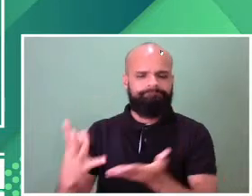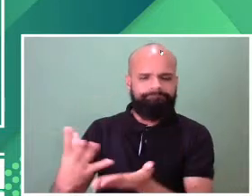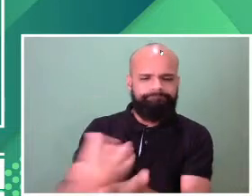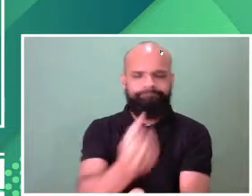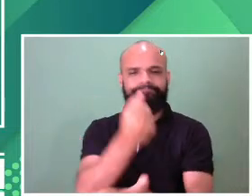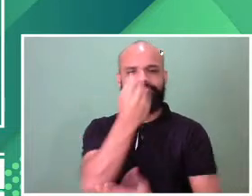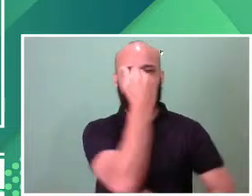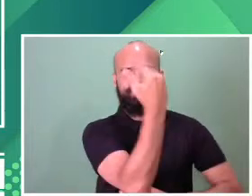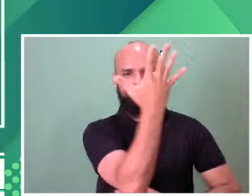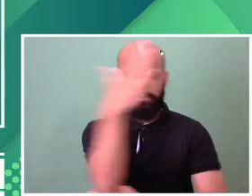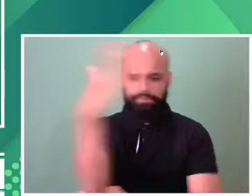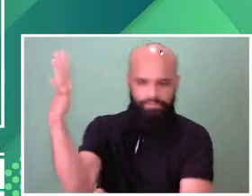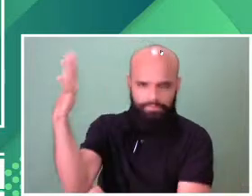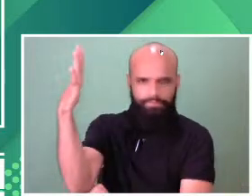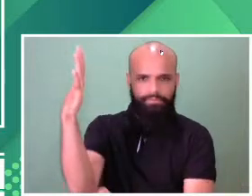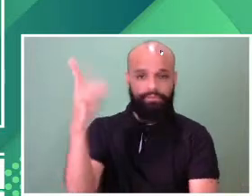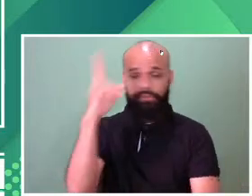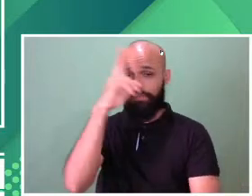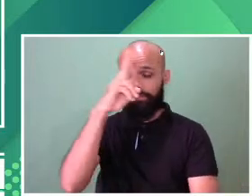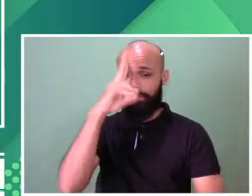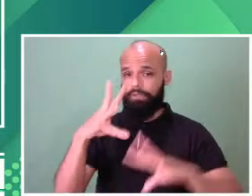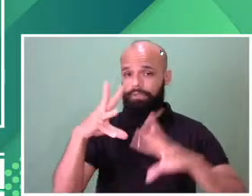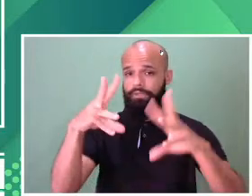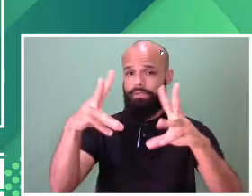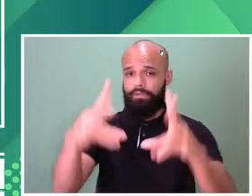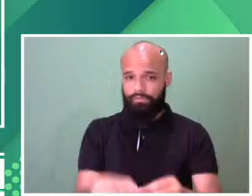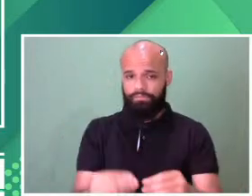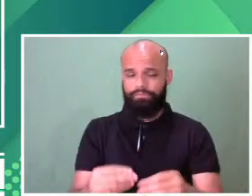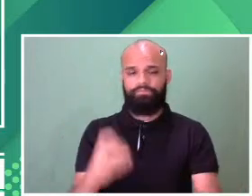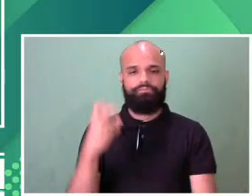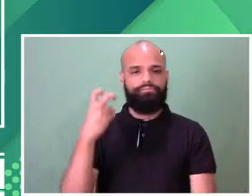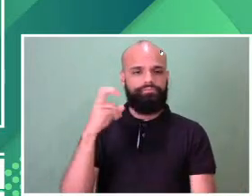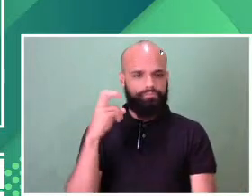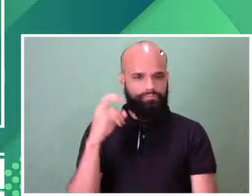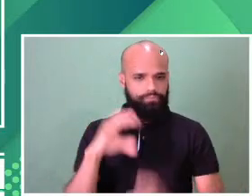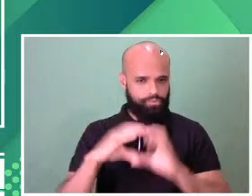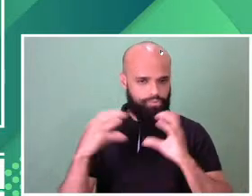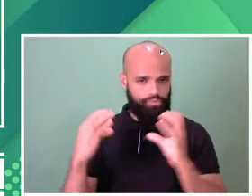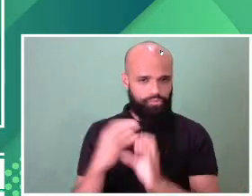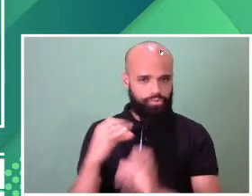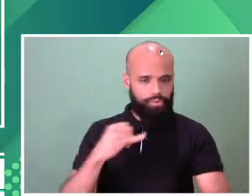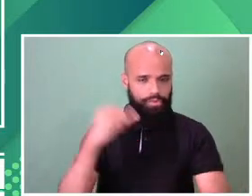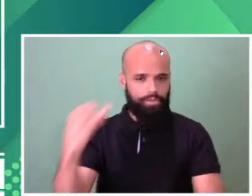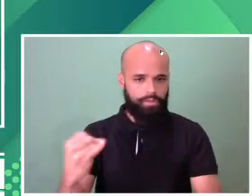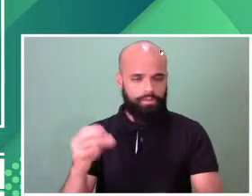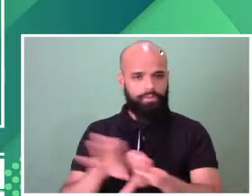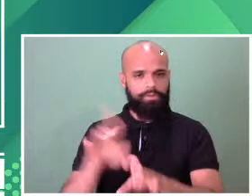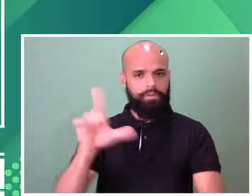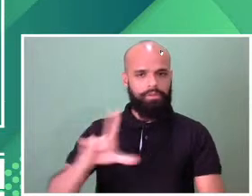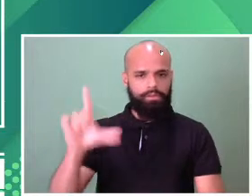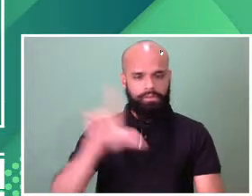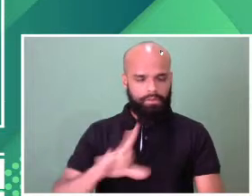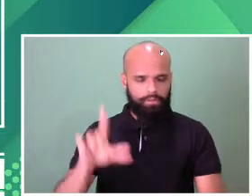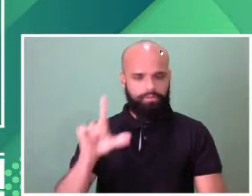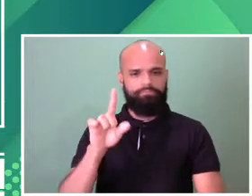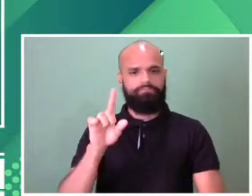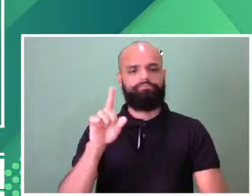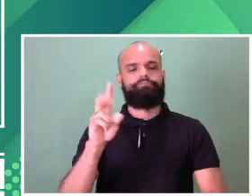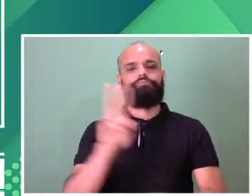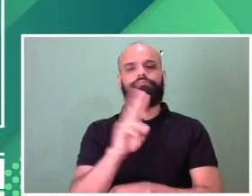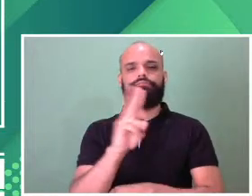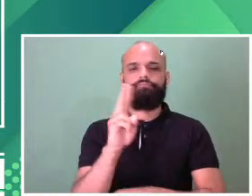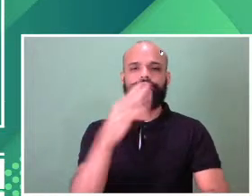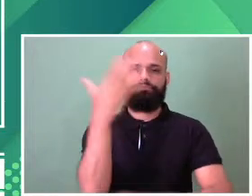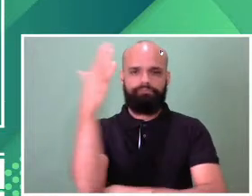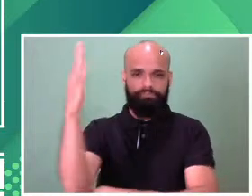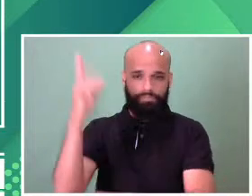Floresta. Lembramos a todos que as atividades do 5º Congresso Internacional de Literatura e Ecocrítica terão continuidade